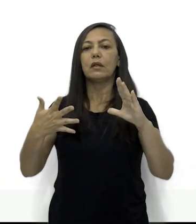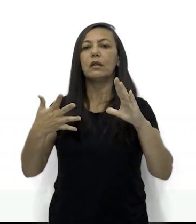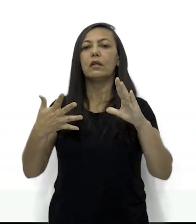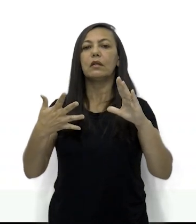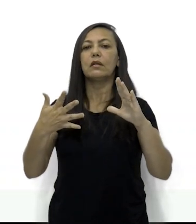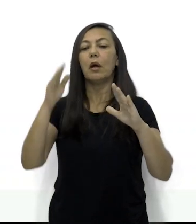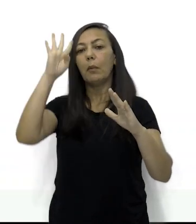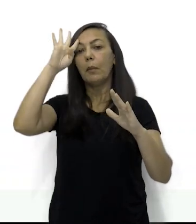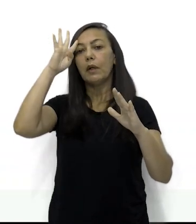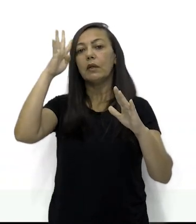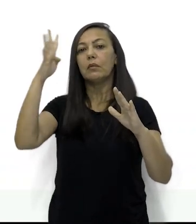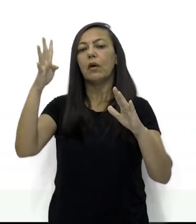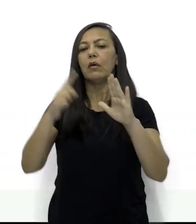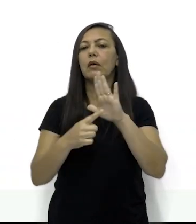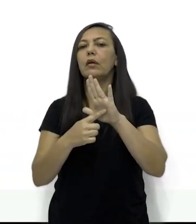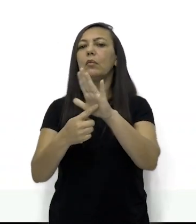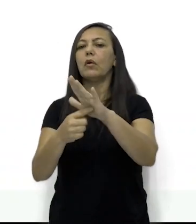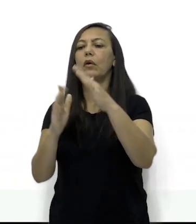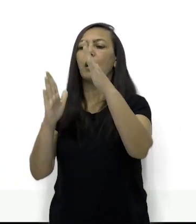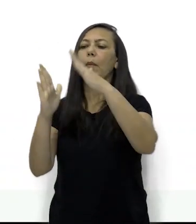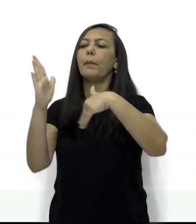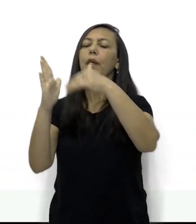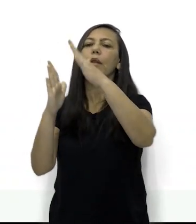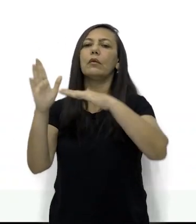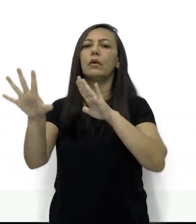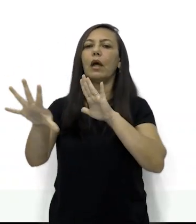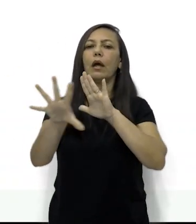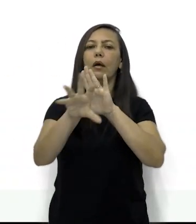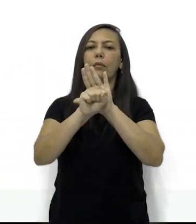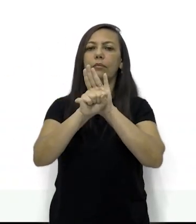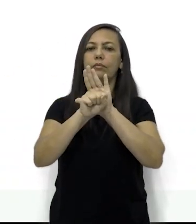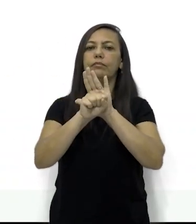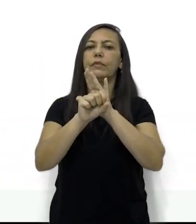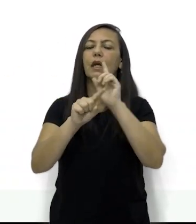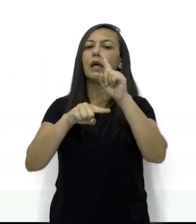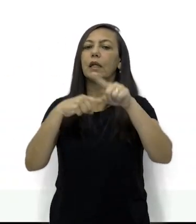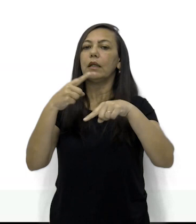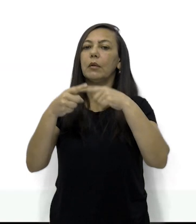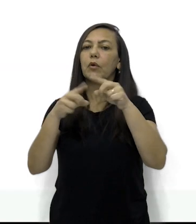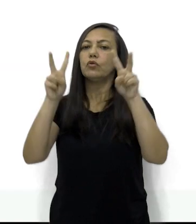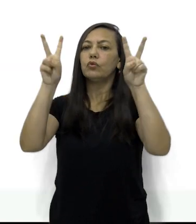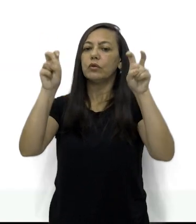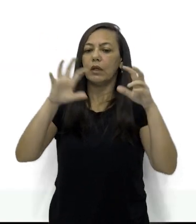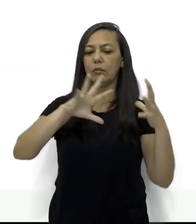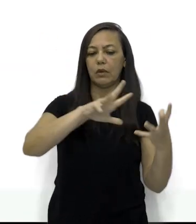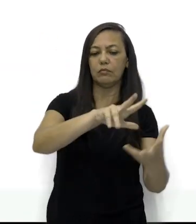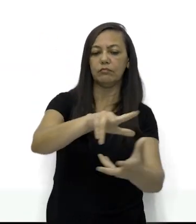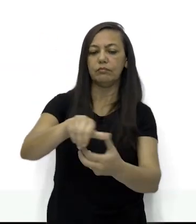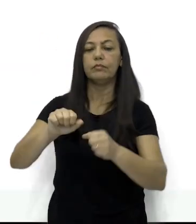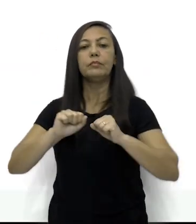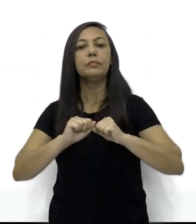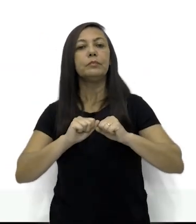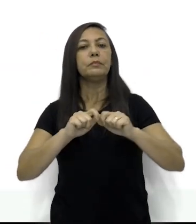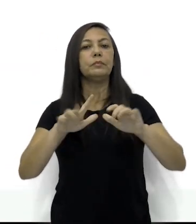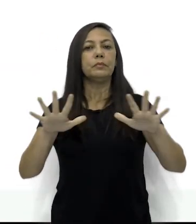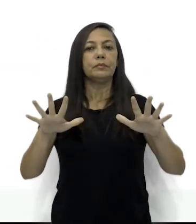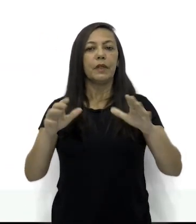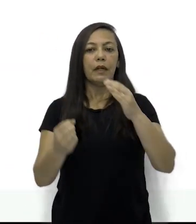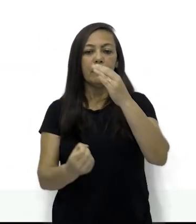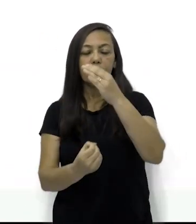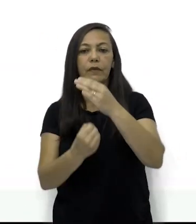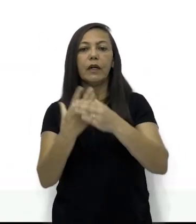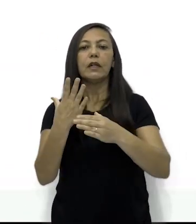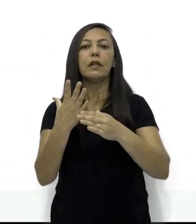características que identificam, né, uma pintura como abstrata. Depois, vocês vão pegar o tema pandemia e